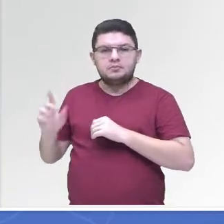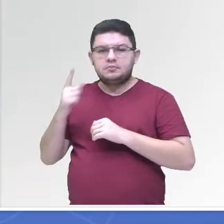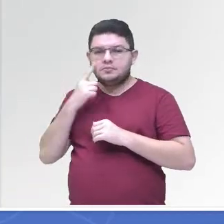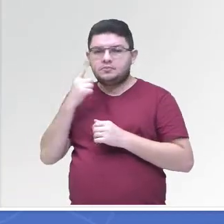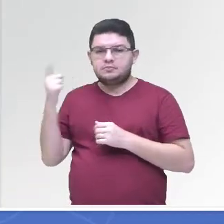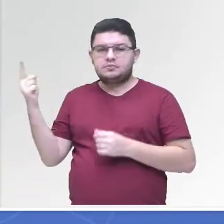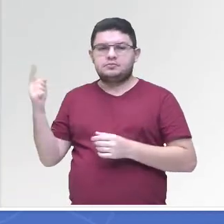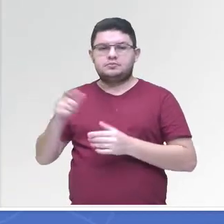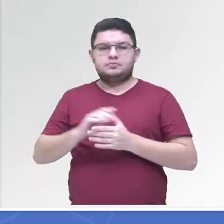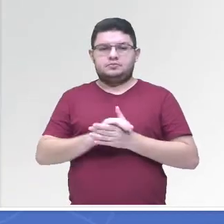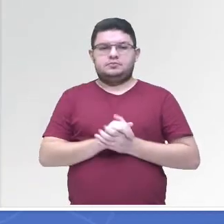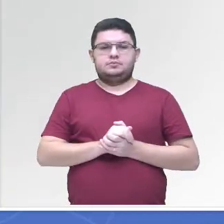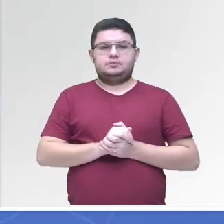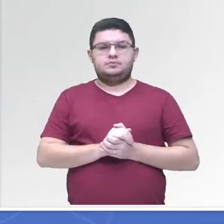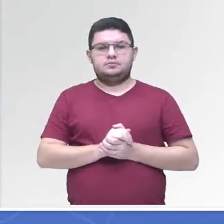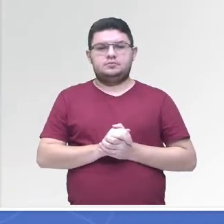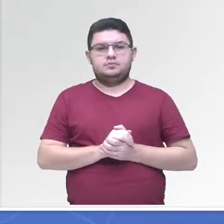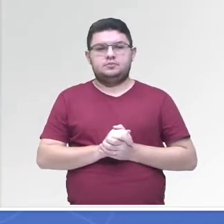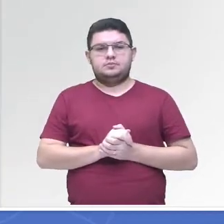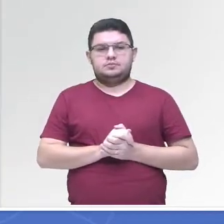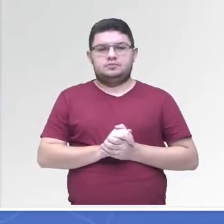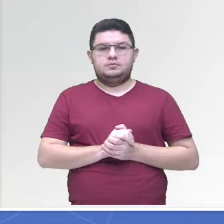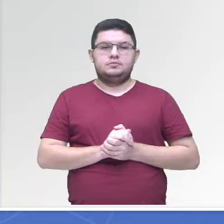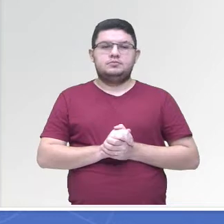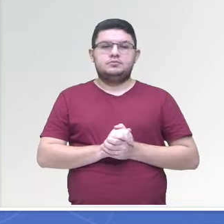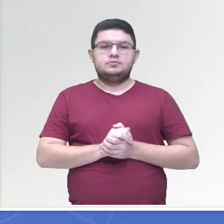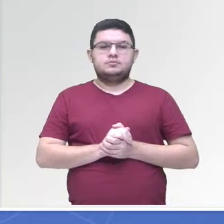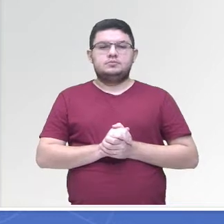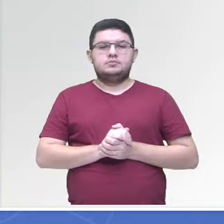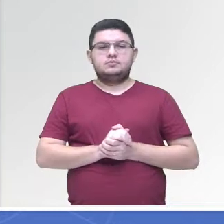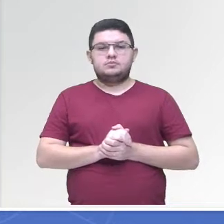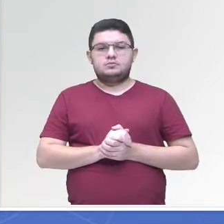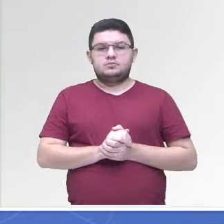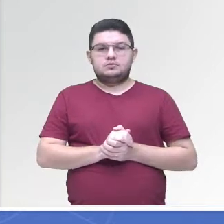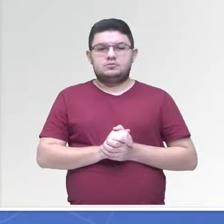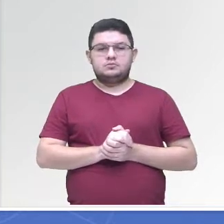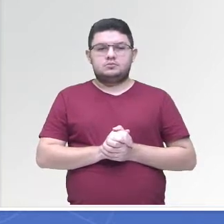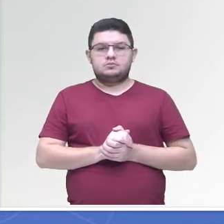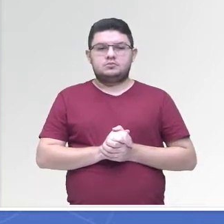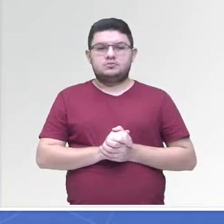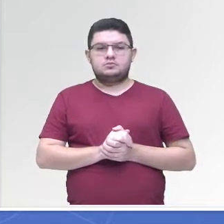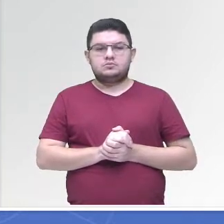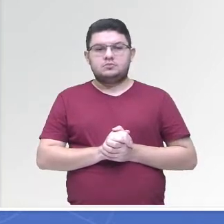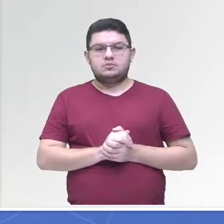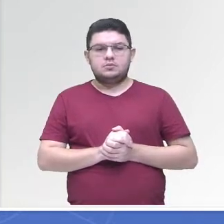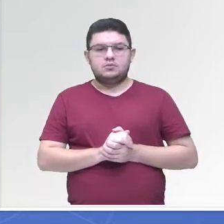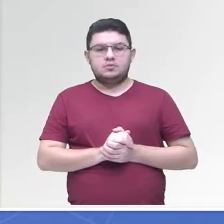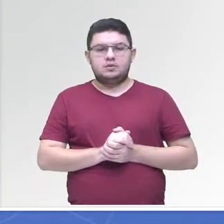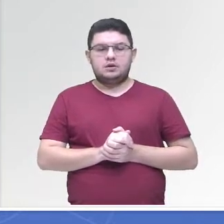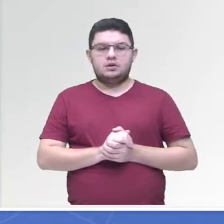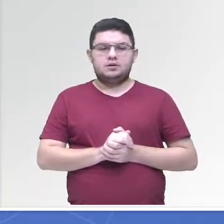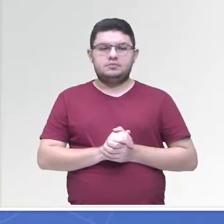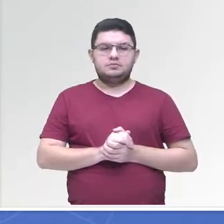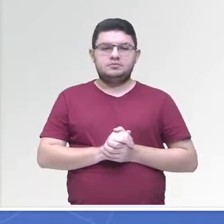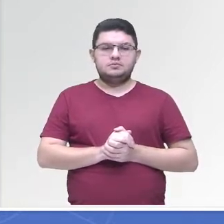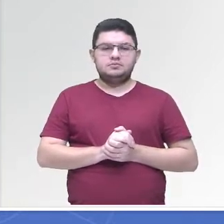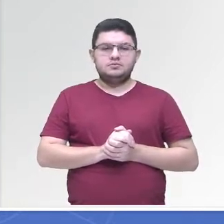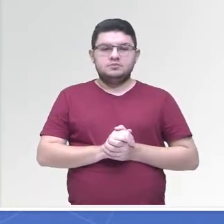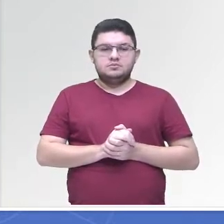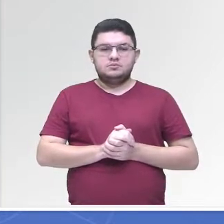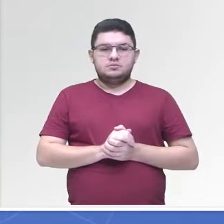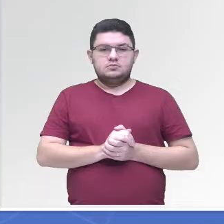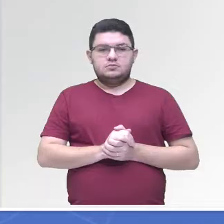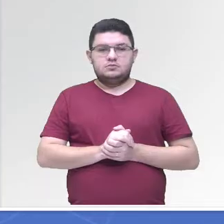impenetrabilidade, compressibilidade, elasticidade, divisibilidade e indestrutibilidade,